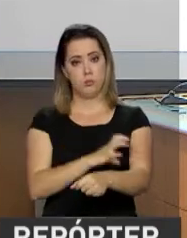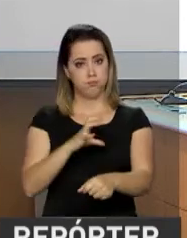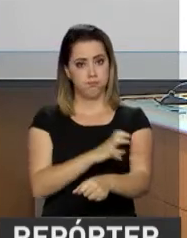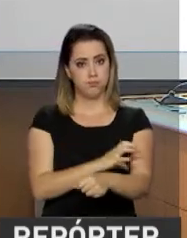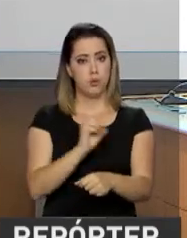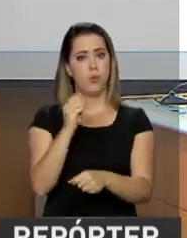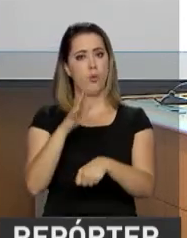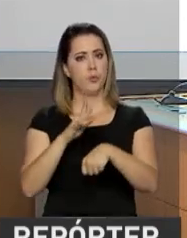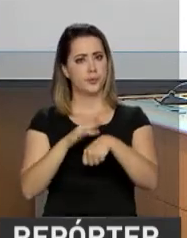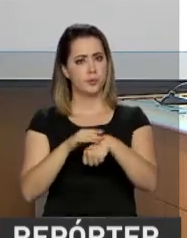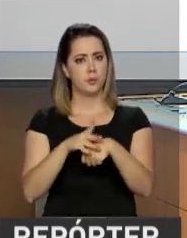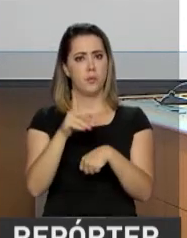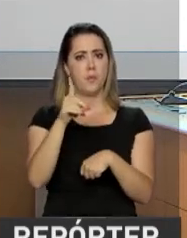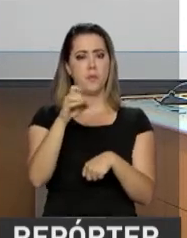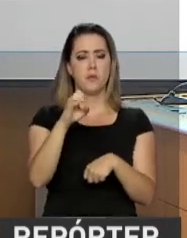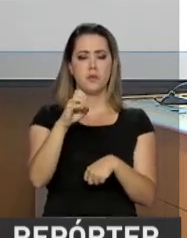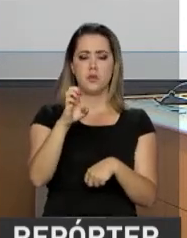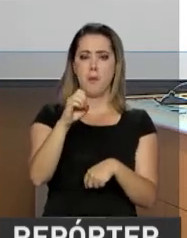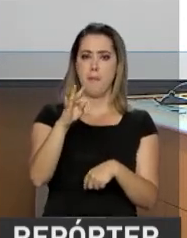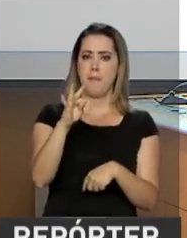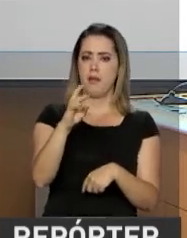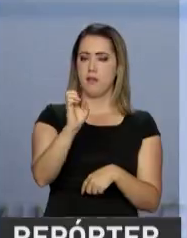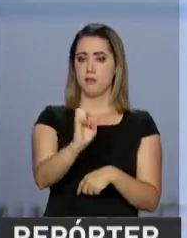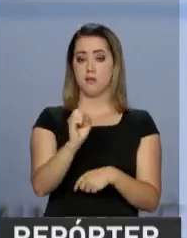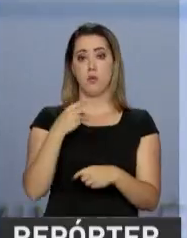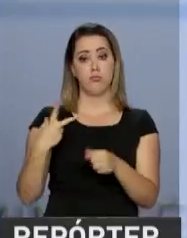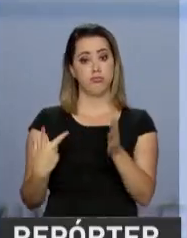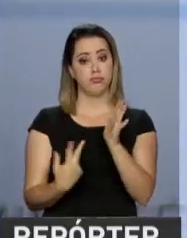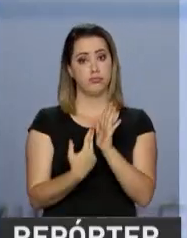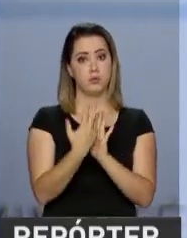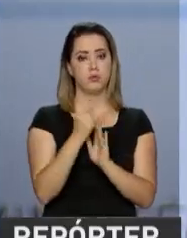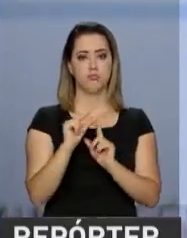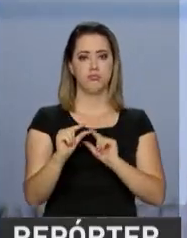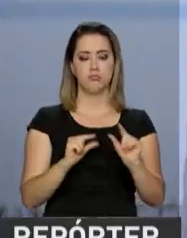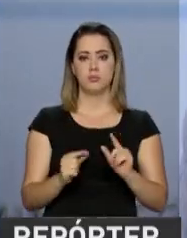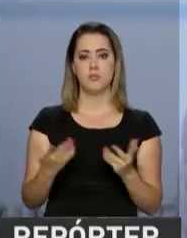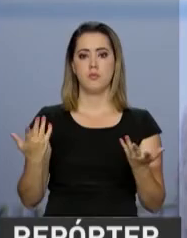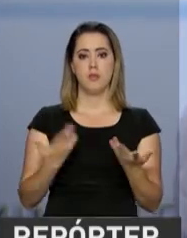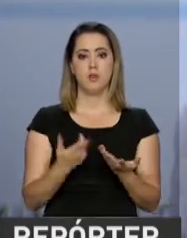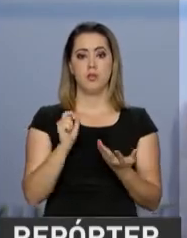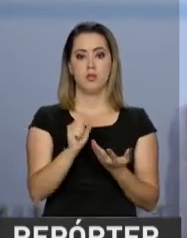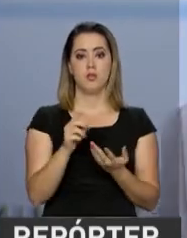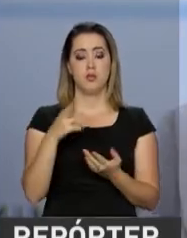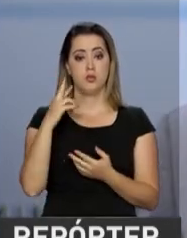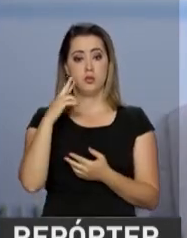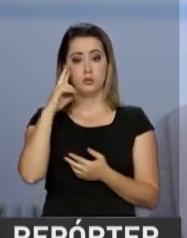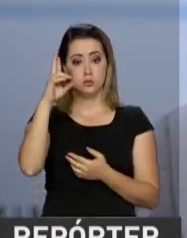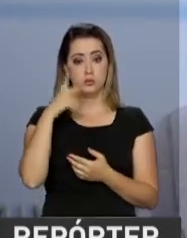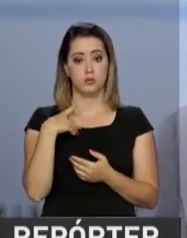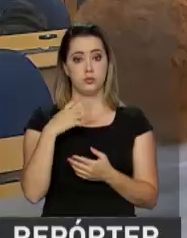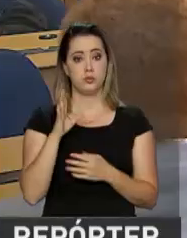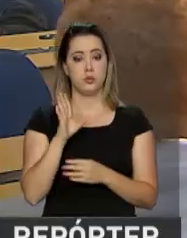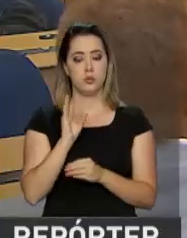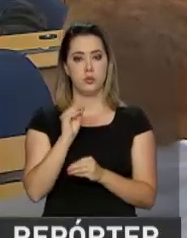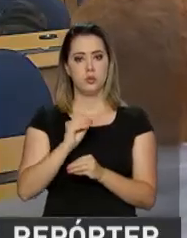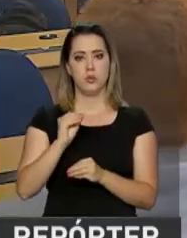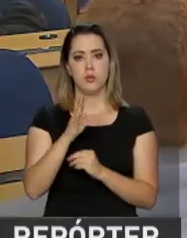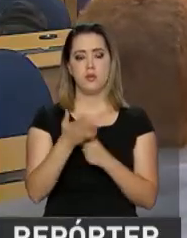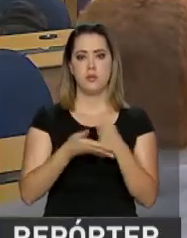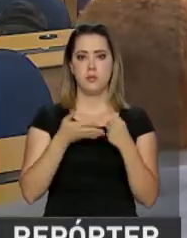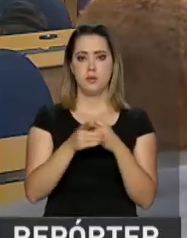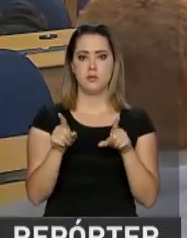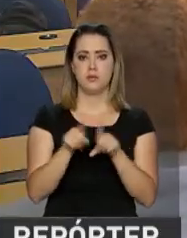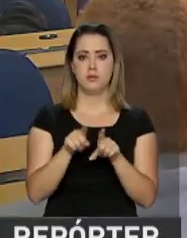procedimentos cirúrgicos de pequena complexidade o diretor do departamento de atenção básica explica que também estão